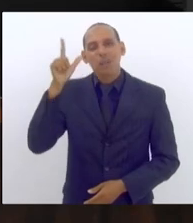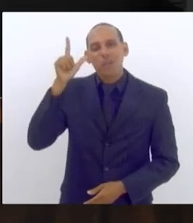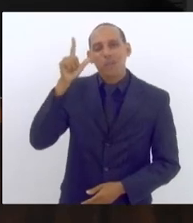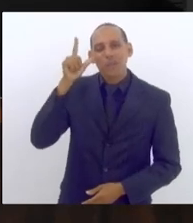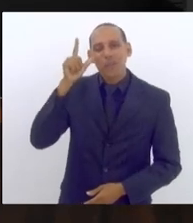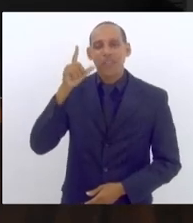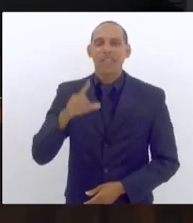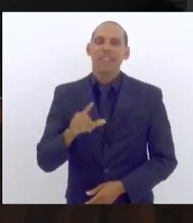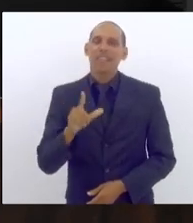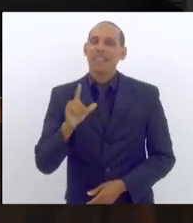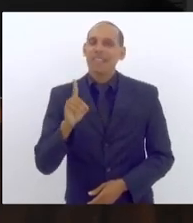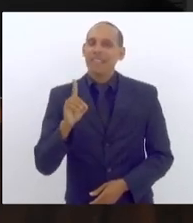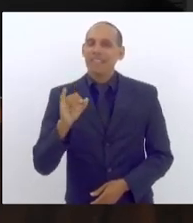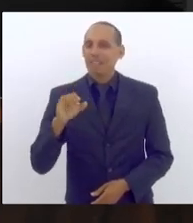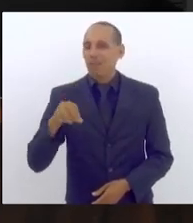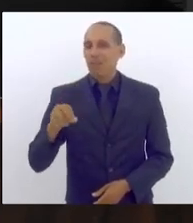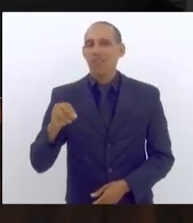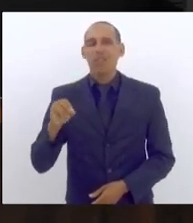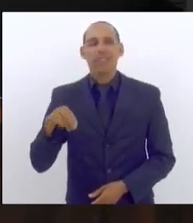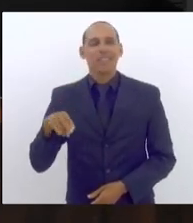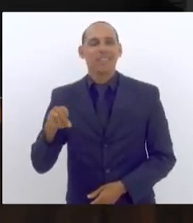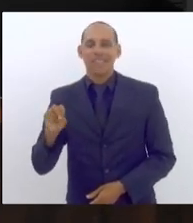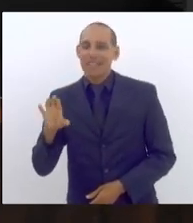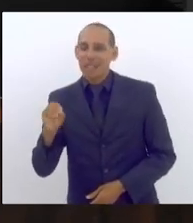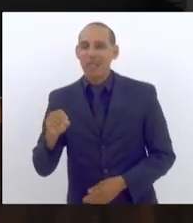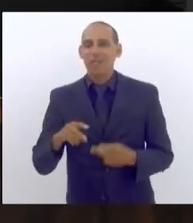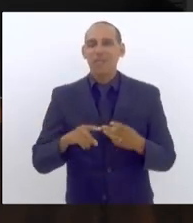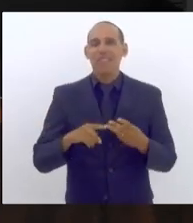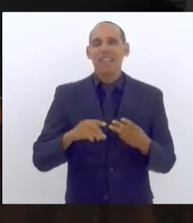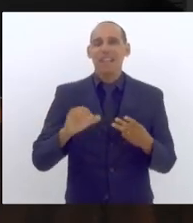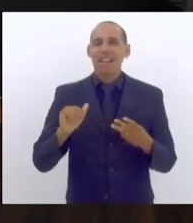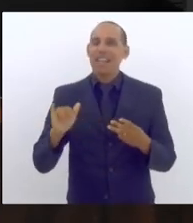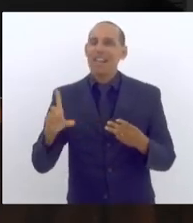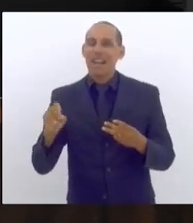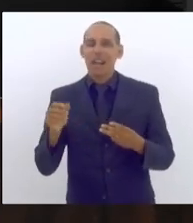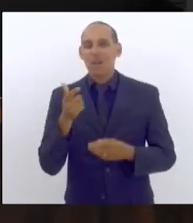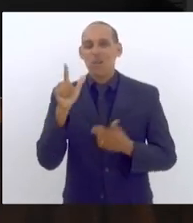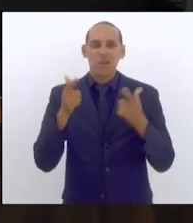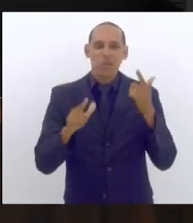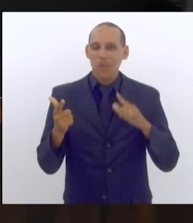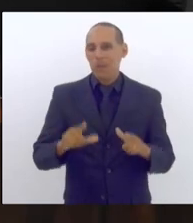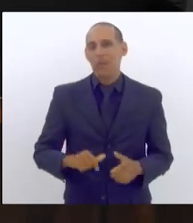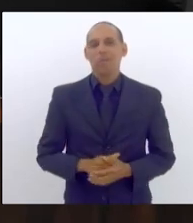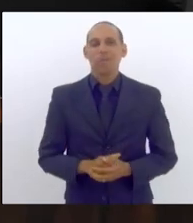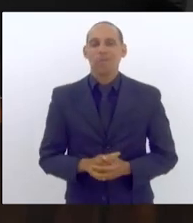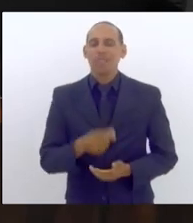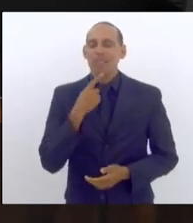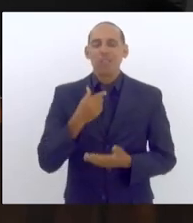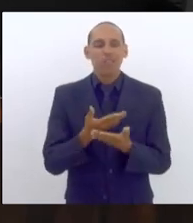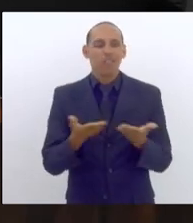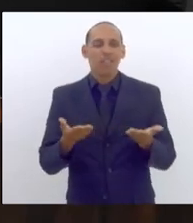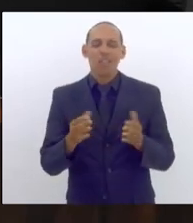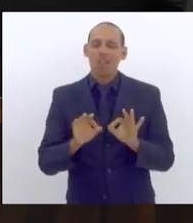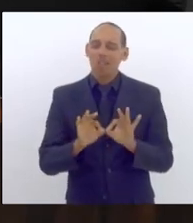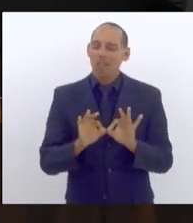deputado Dionísio Lins, deputado Caiado, entre outros, desejando a todos